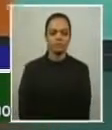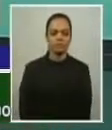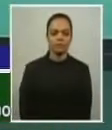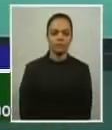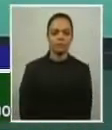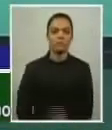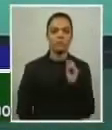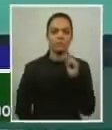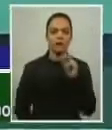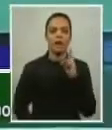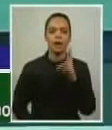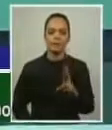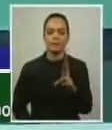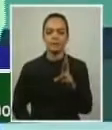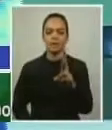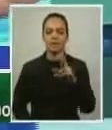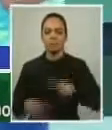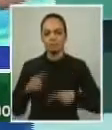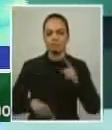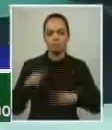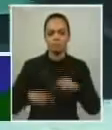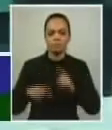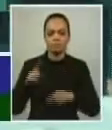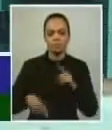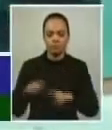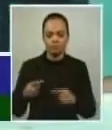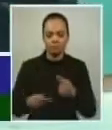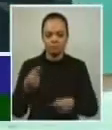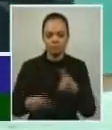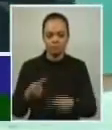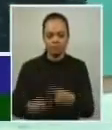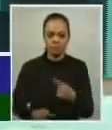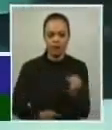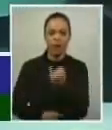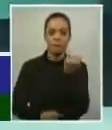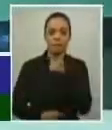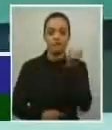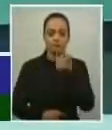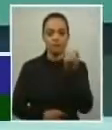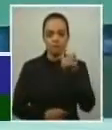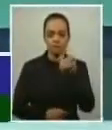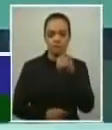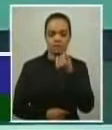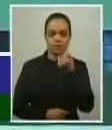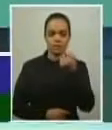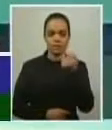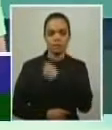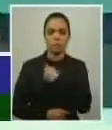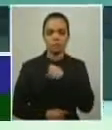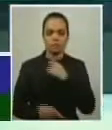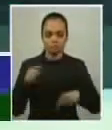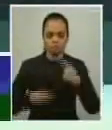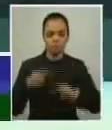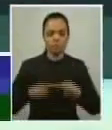questão da representação política a importância dos mandatos então eu vou dialogar